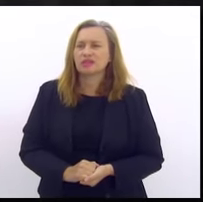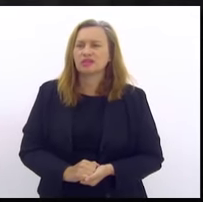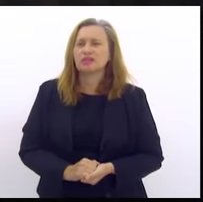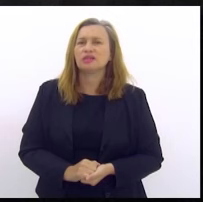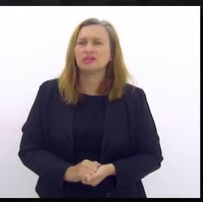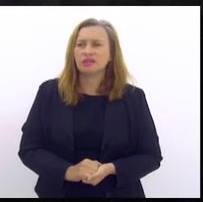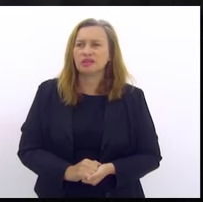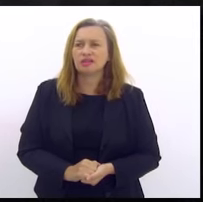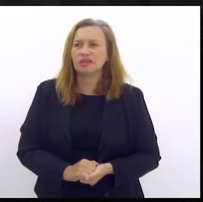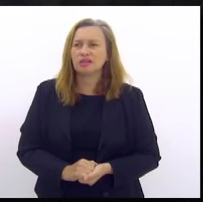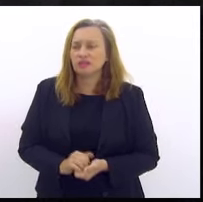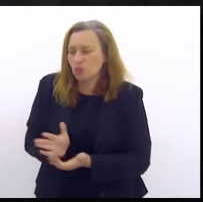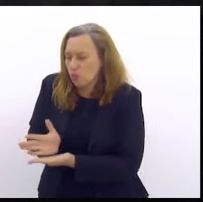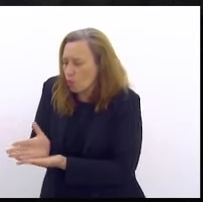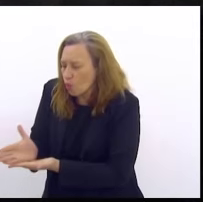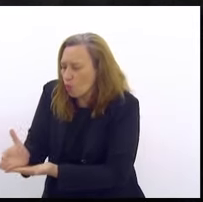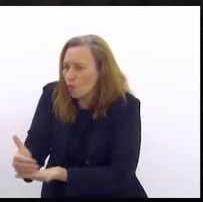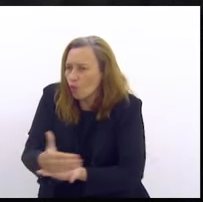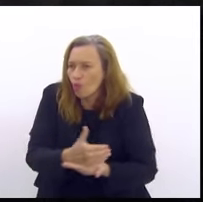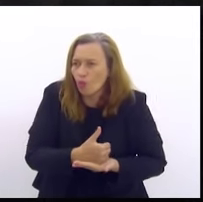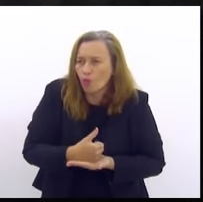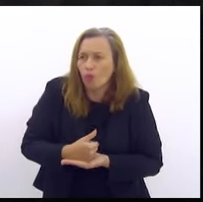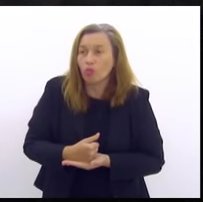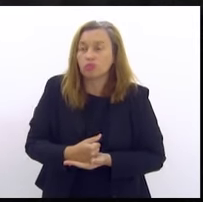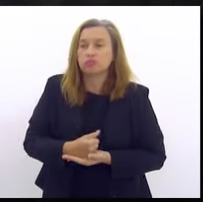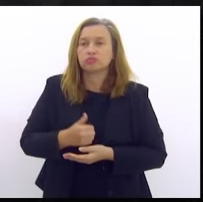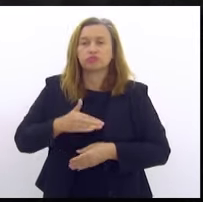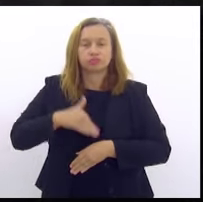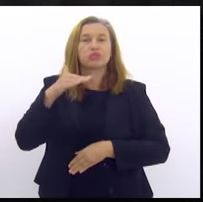E a arrecadação que aumenta muito.